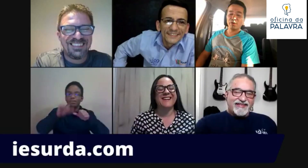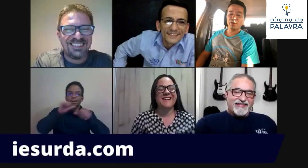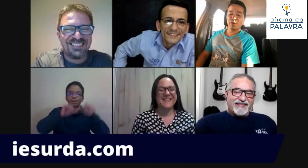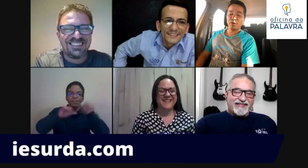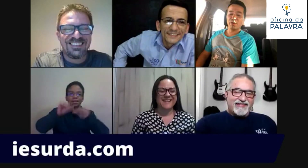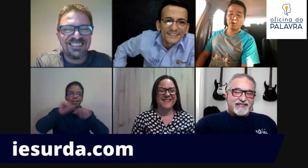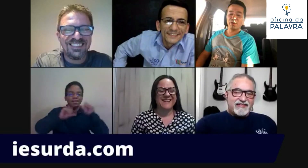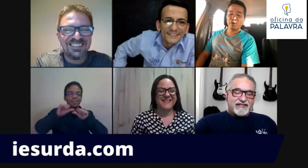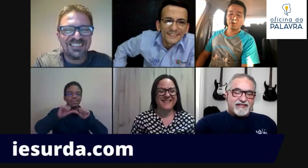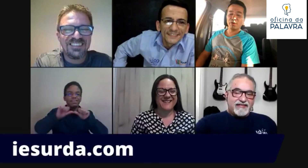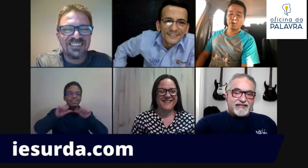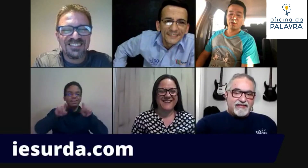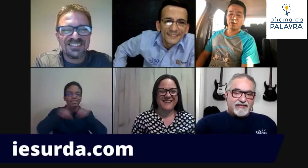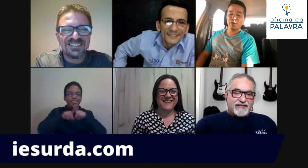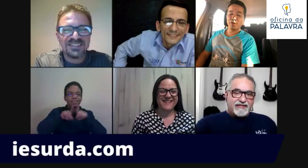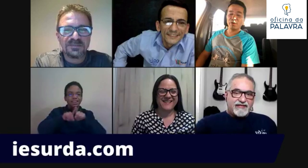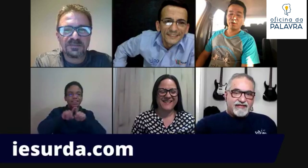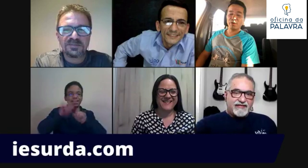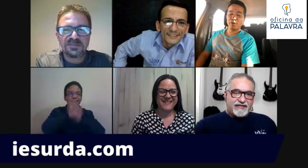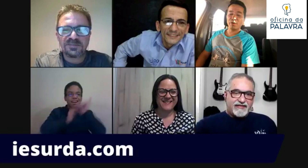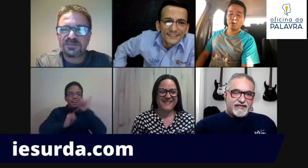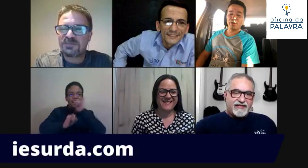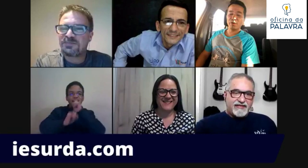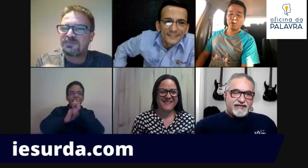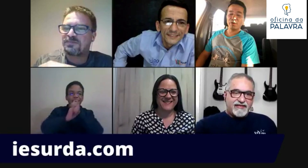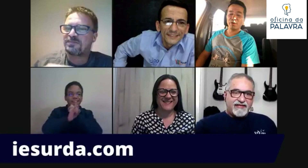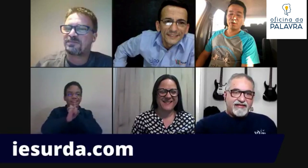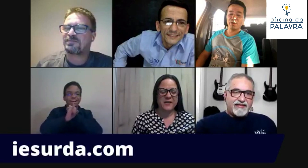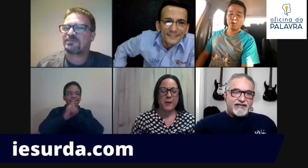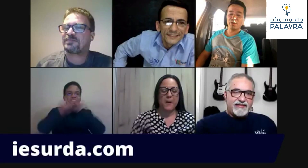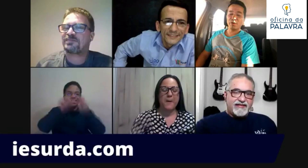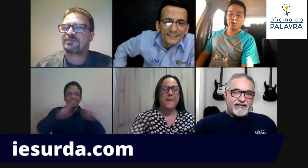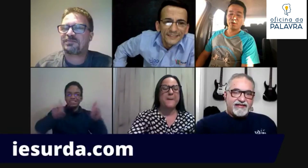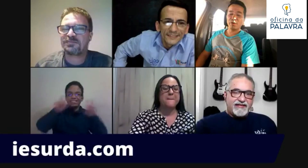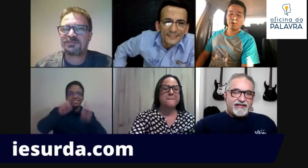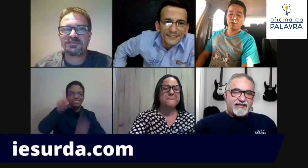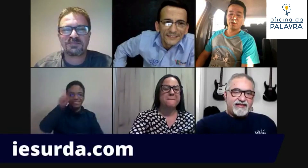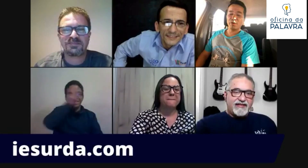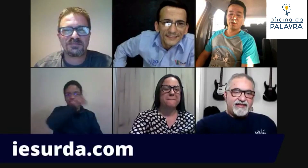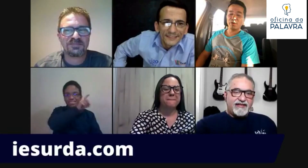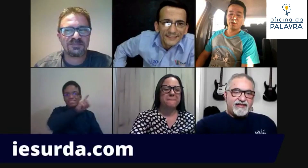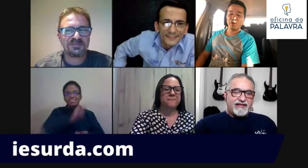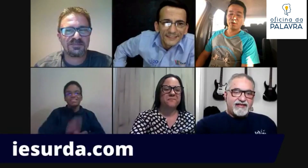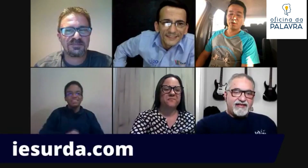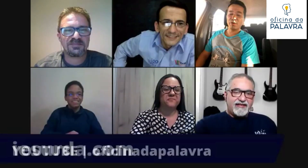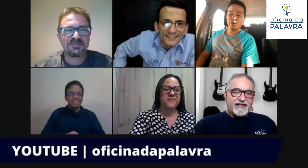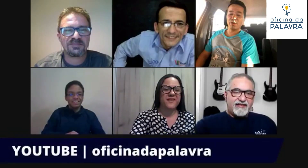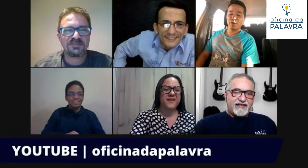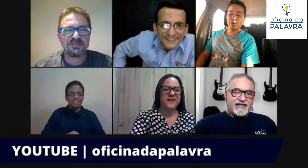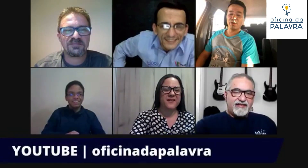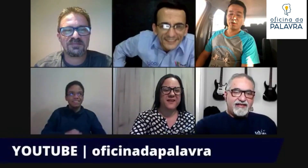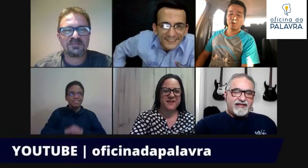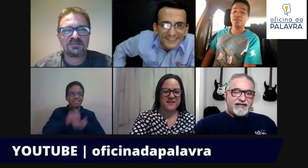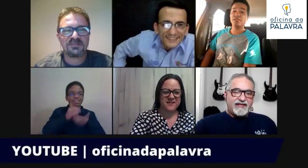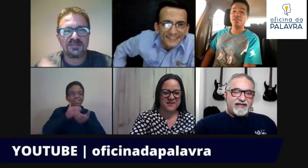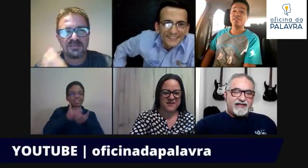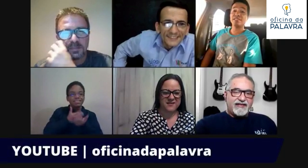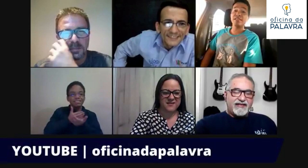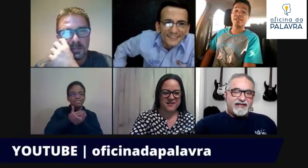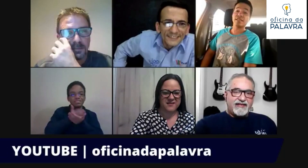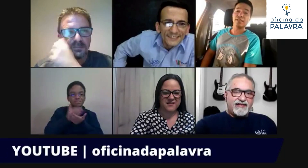fique só nisso. A internet era discada, era muito ruim. Mas eu comecei a estudar sistemas